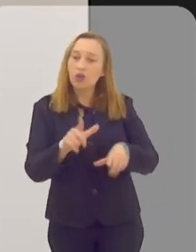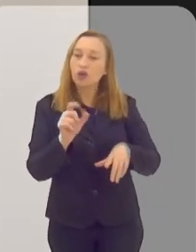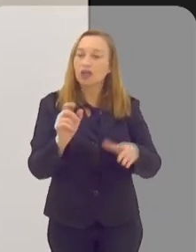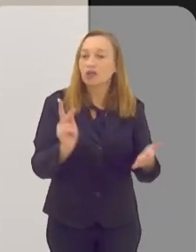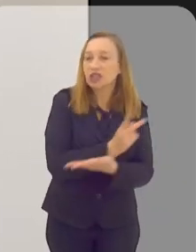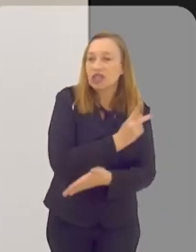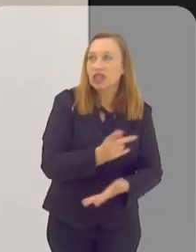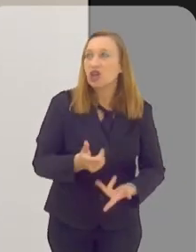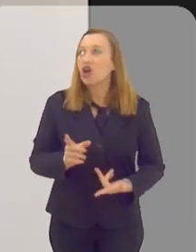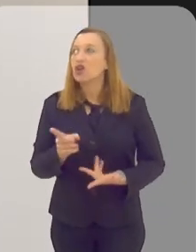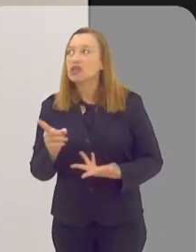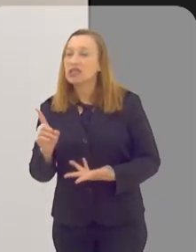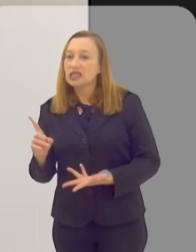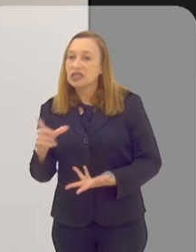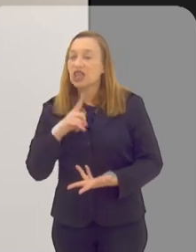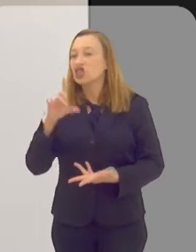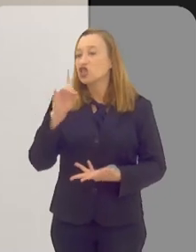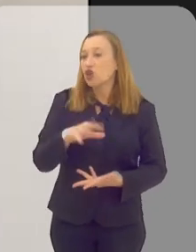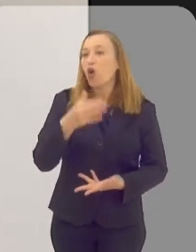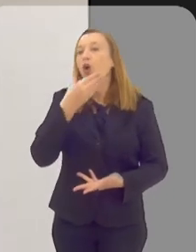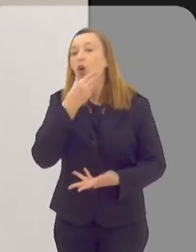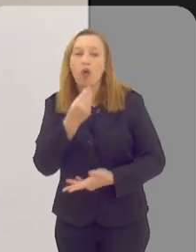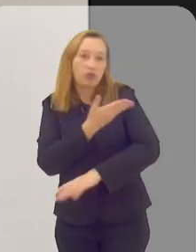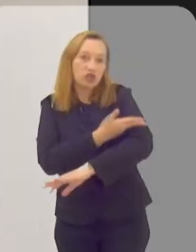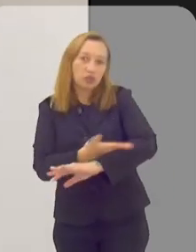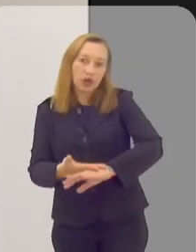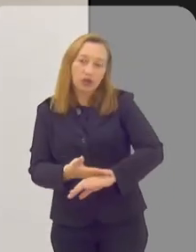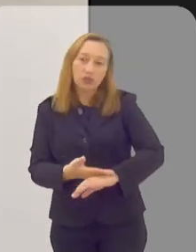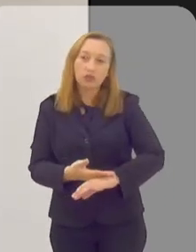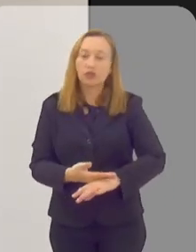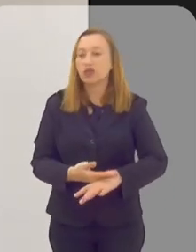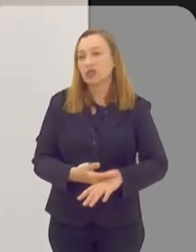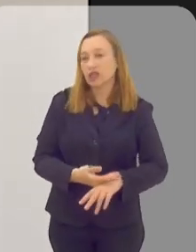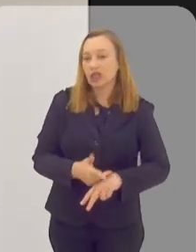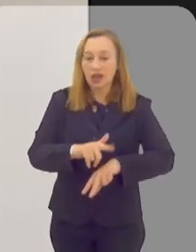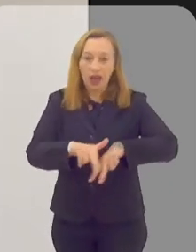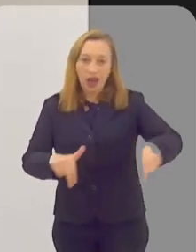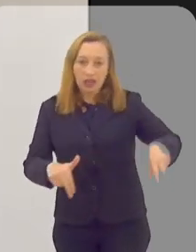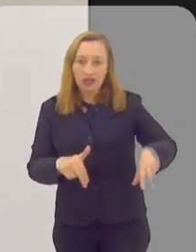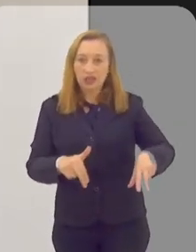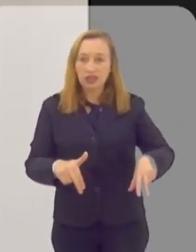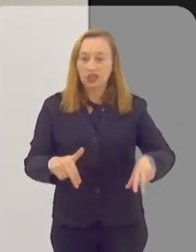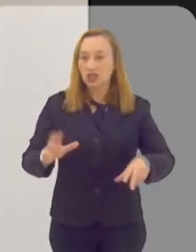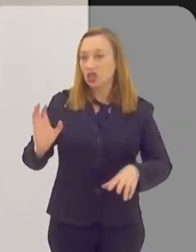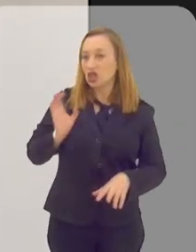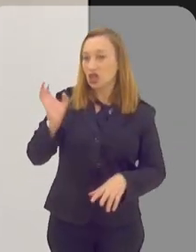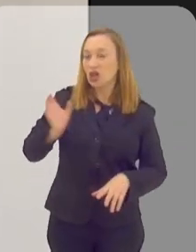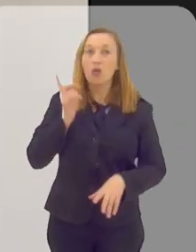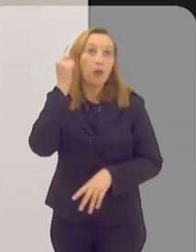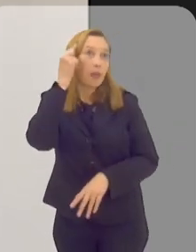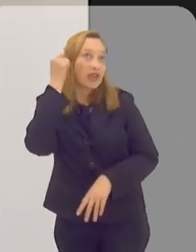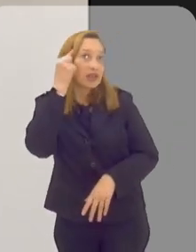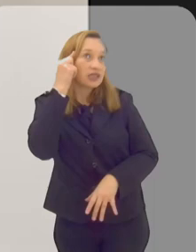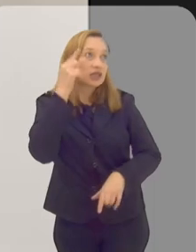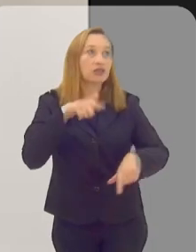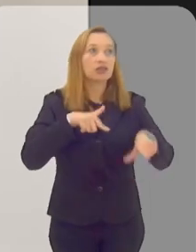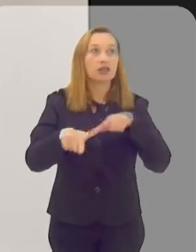está demandando. Porque não adianta você ter só homens brancos, hétero, classe média